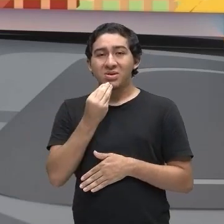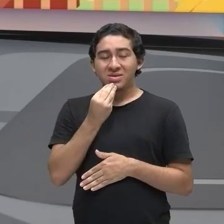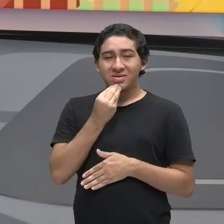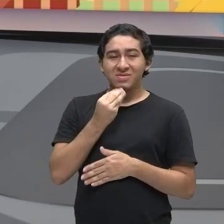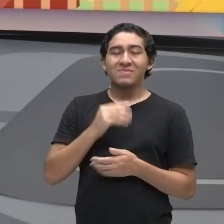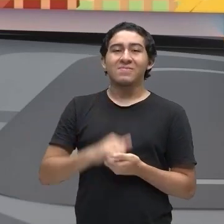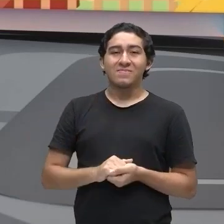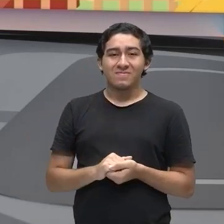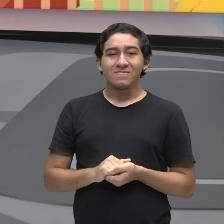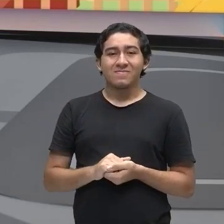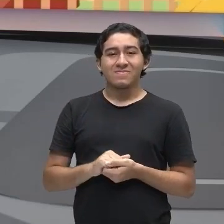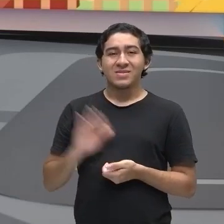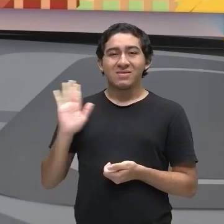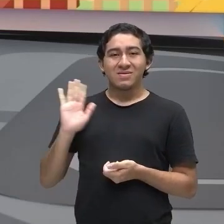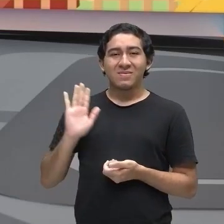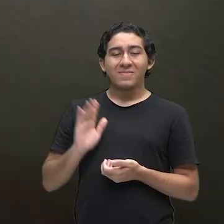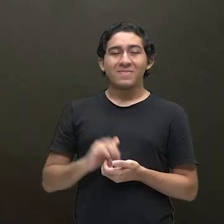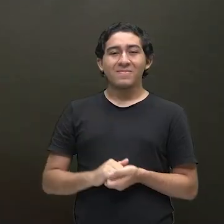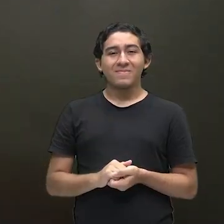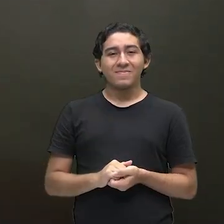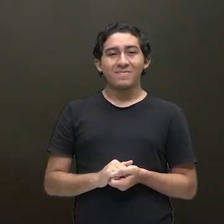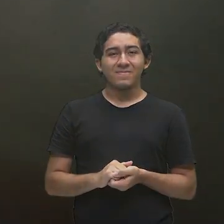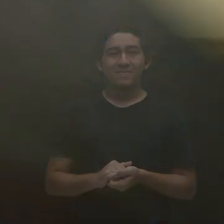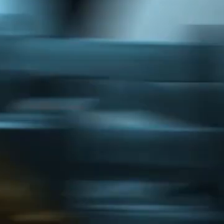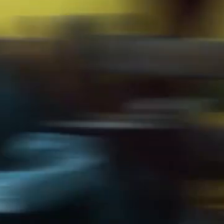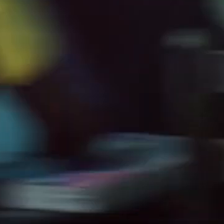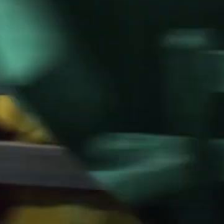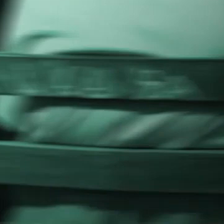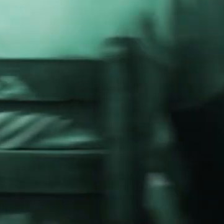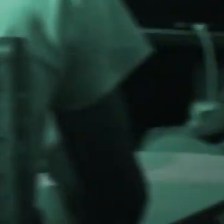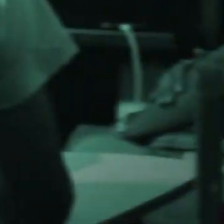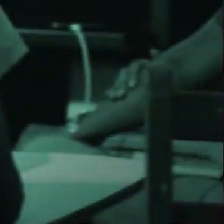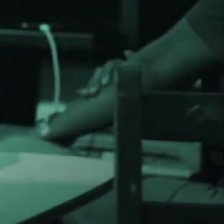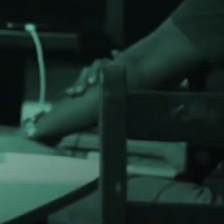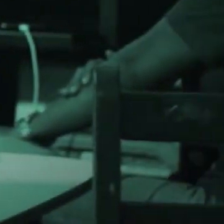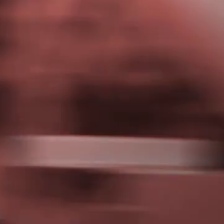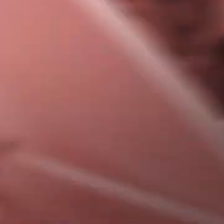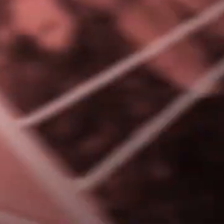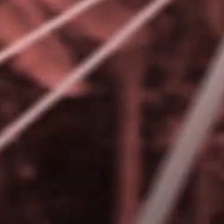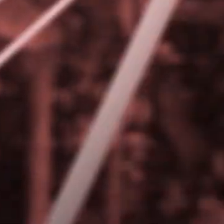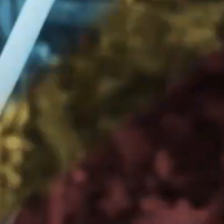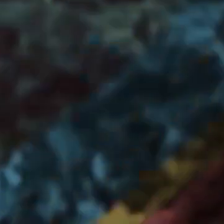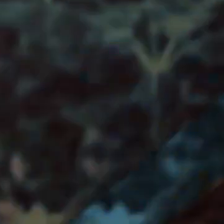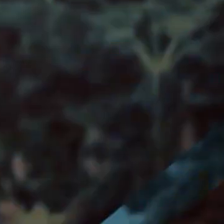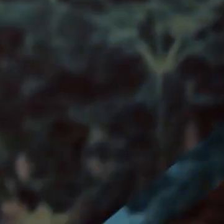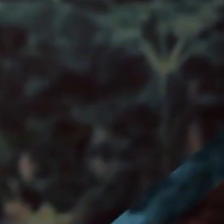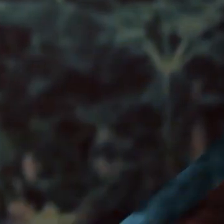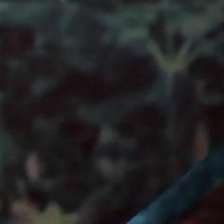próxima aula. Até a próxima!